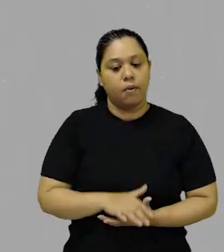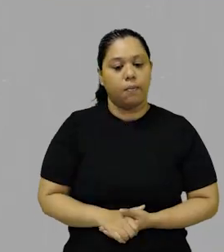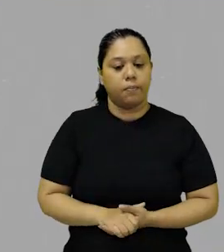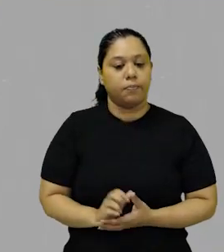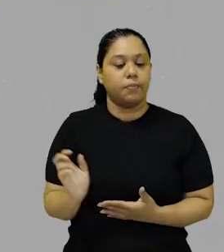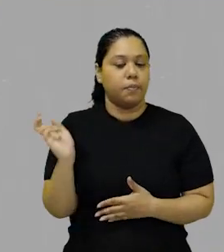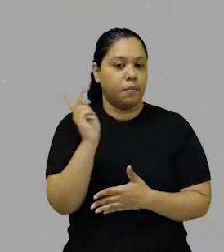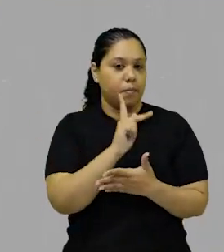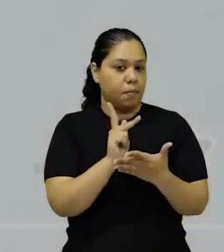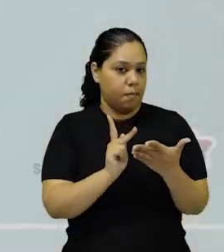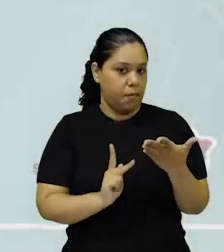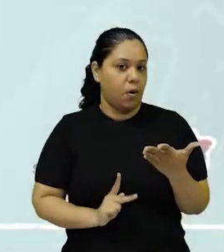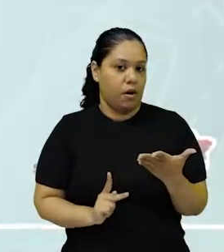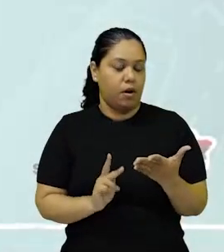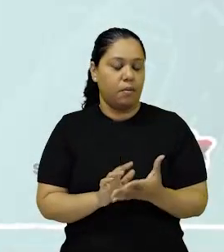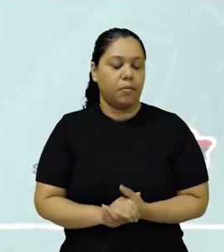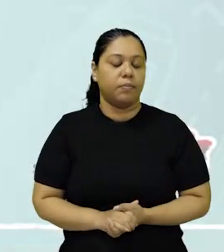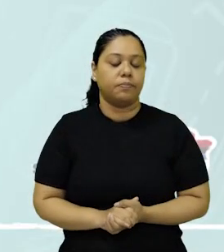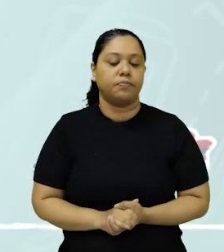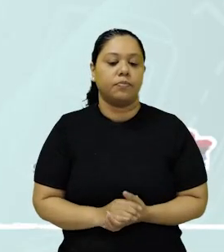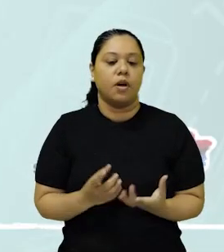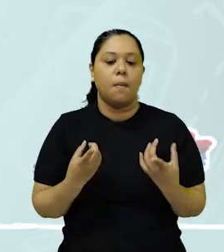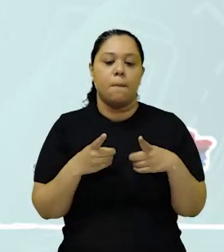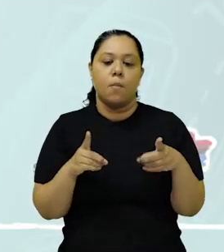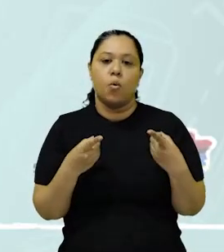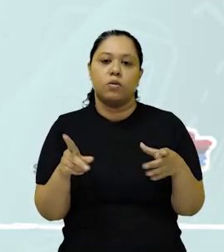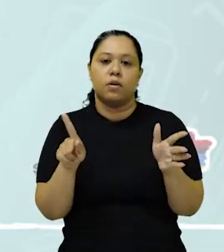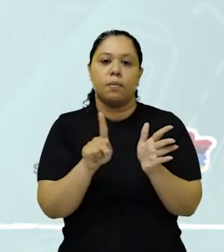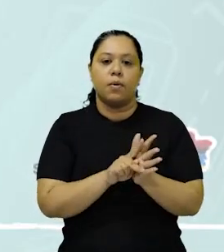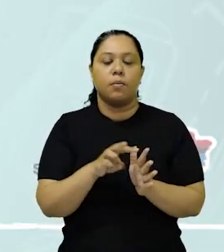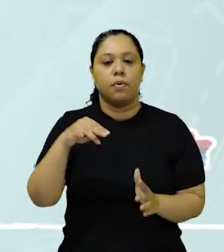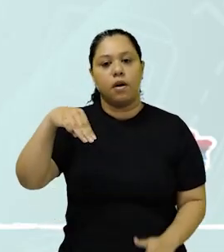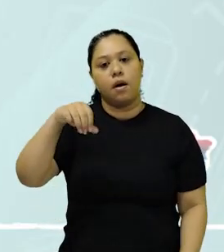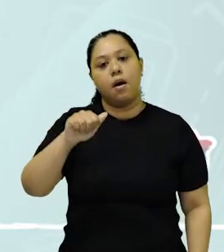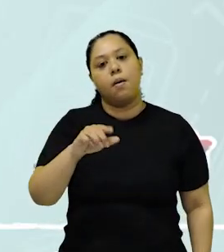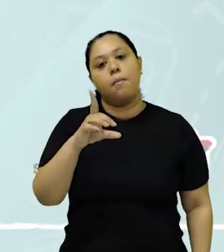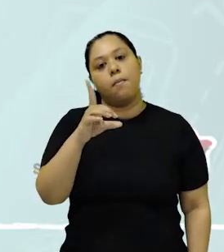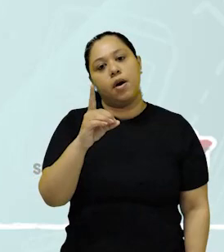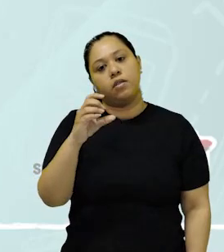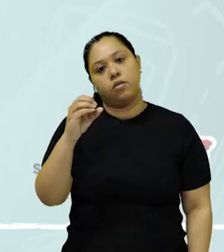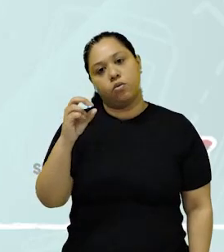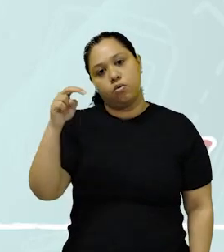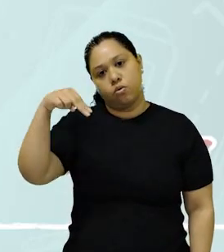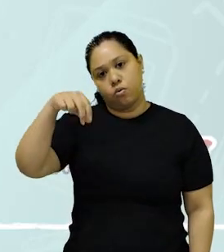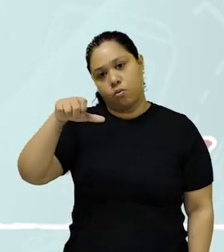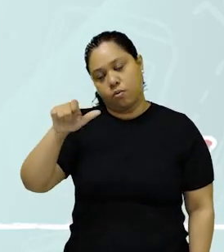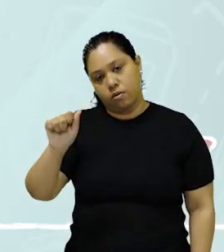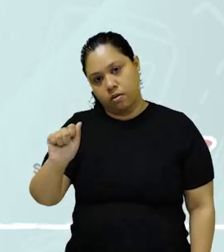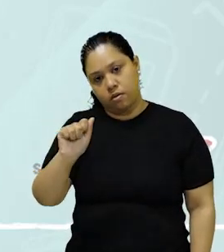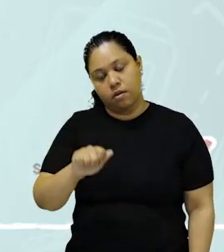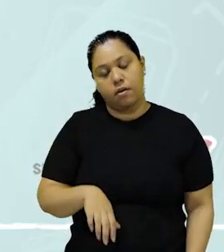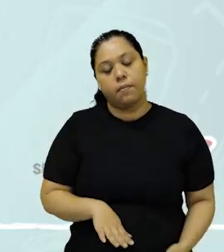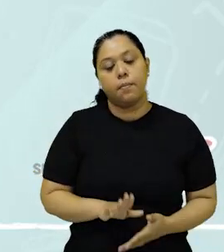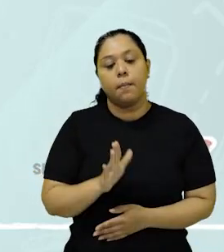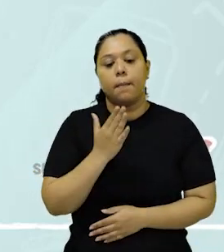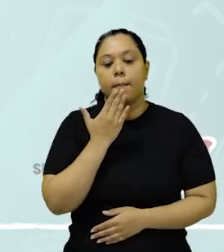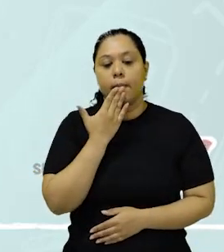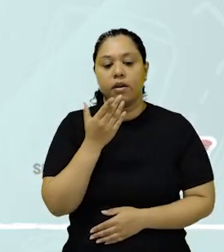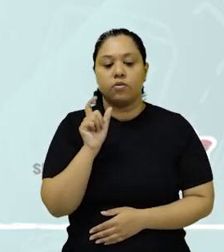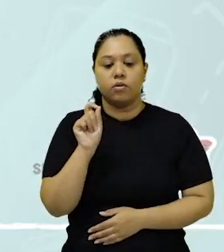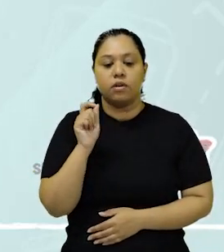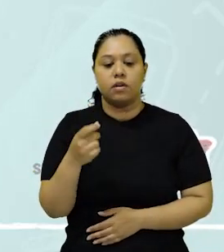Esse poema, que é um fragmento de uma música da Madonna, também uma canção, pede para que você analise sobre